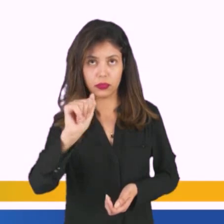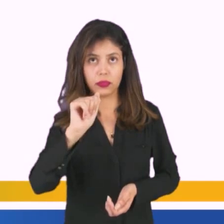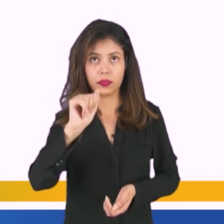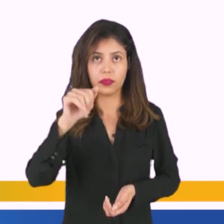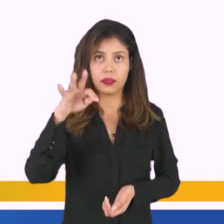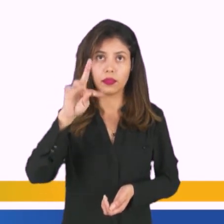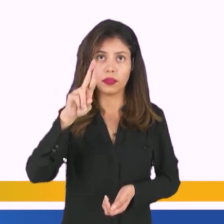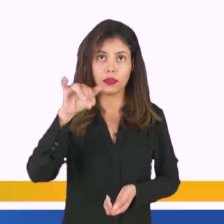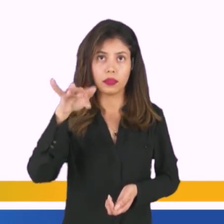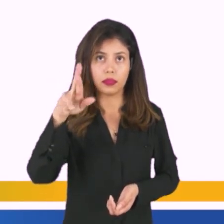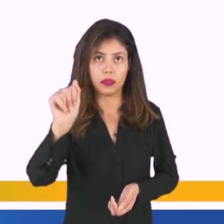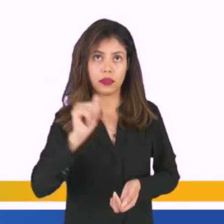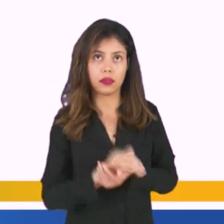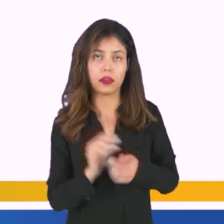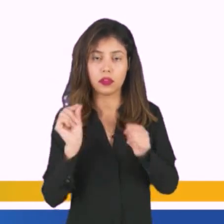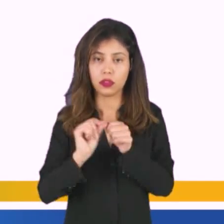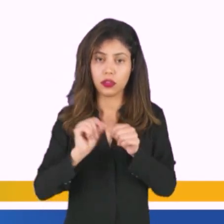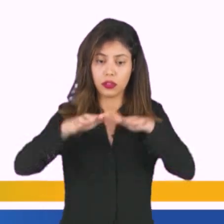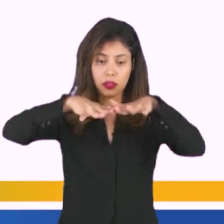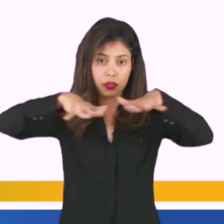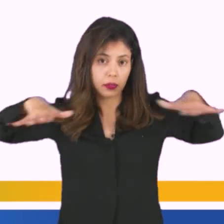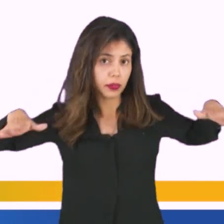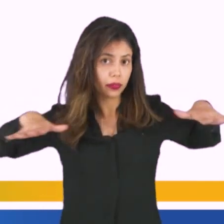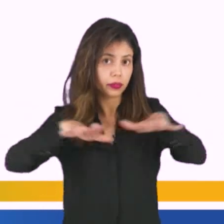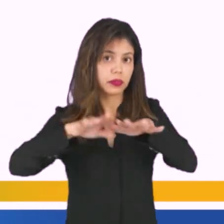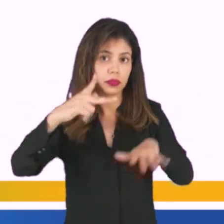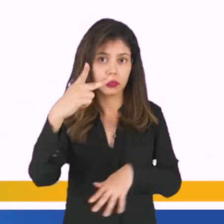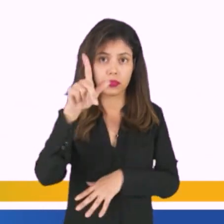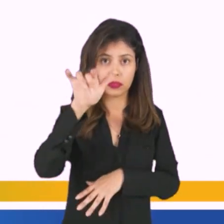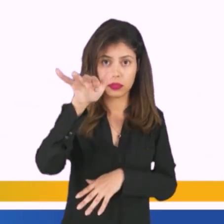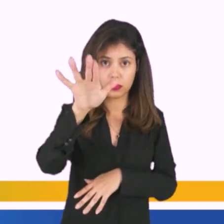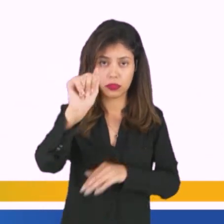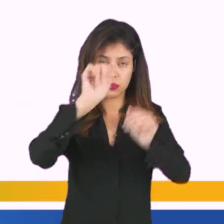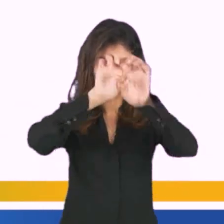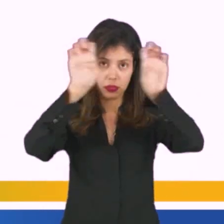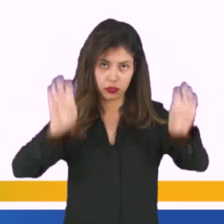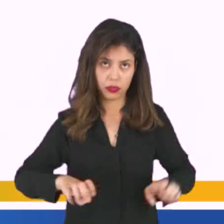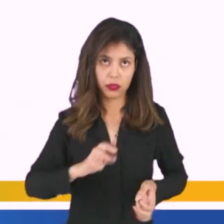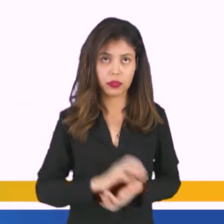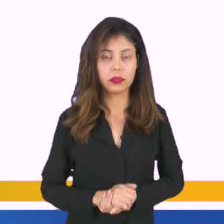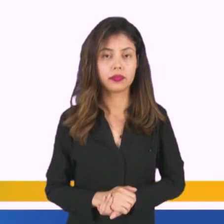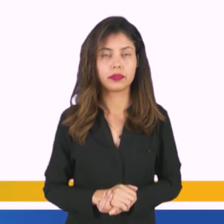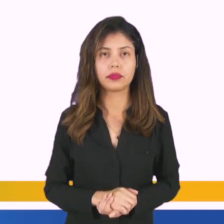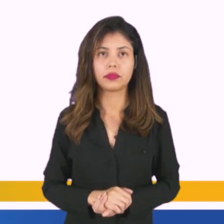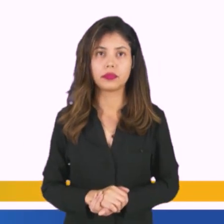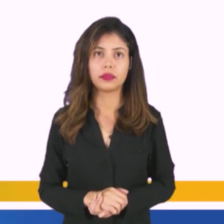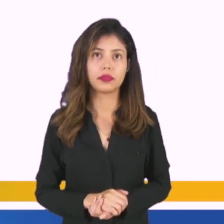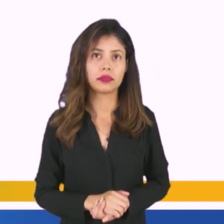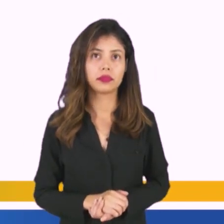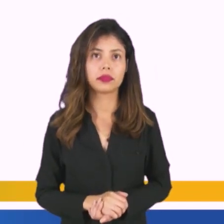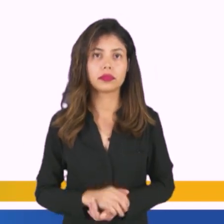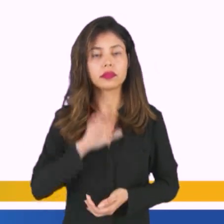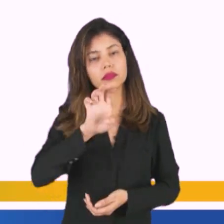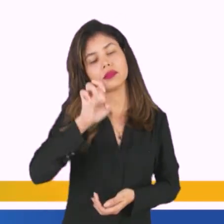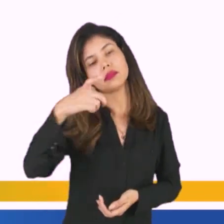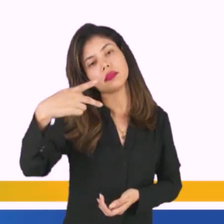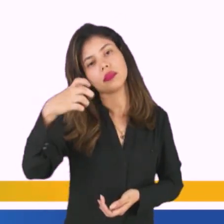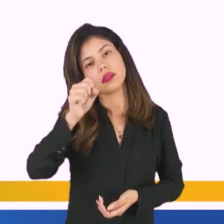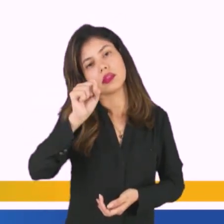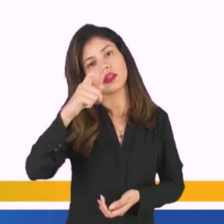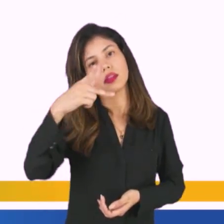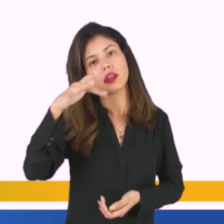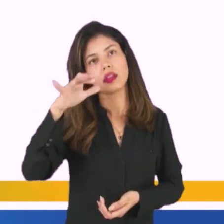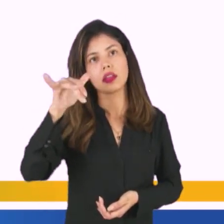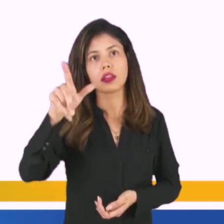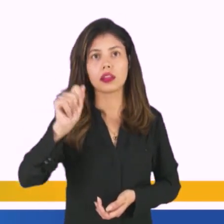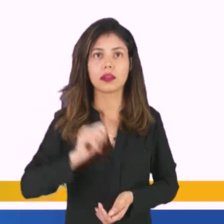tautomeria fazem parte da estrutura plana de isômeros. E a cadeia com